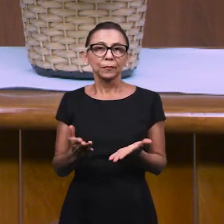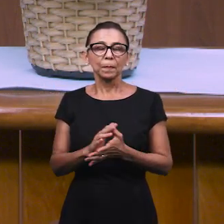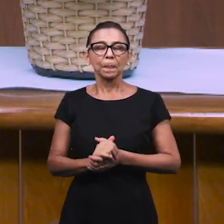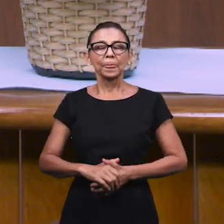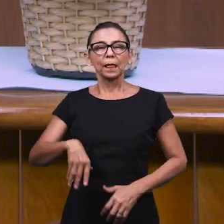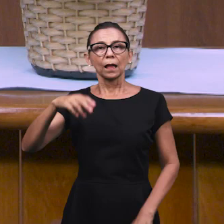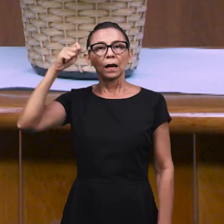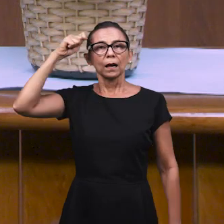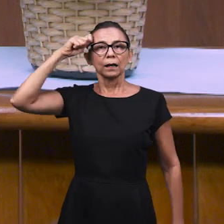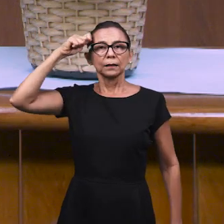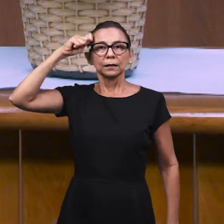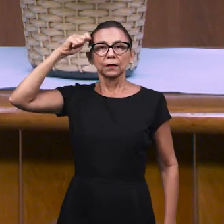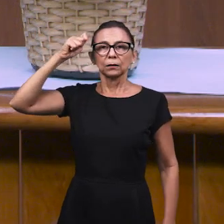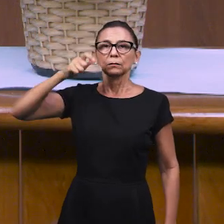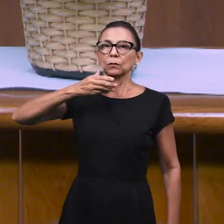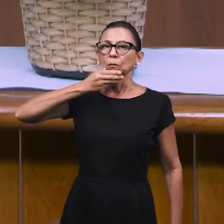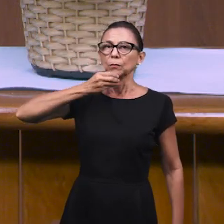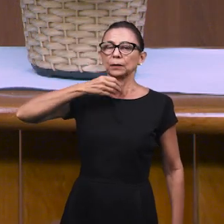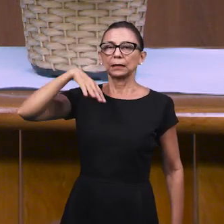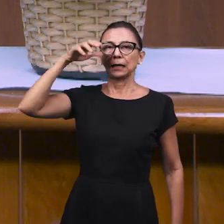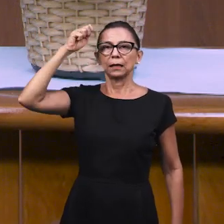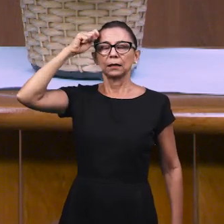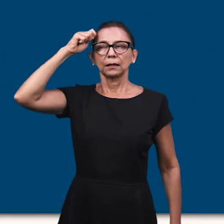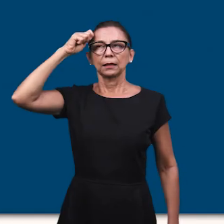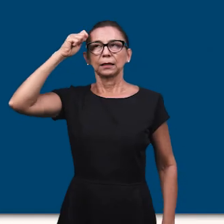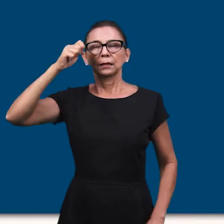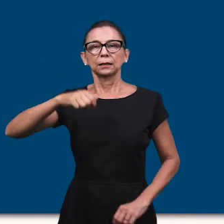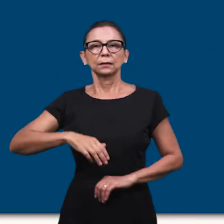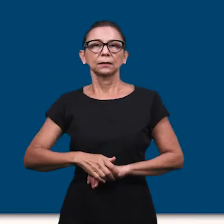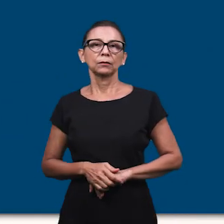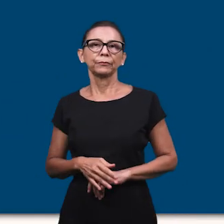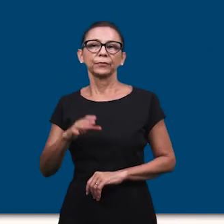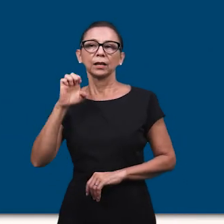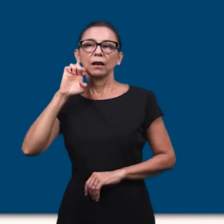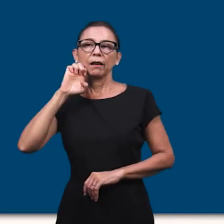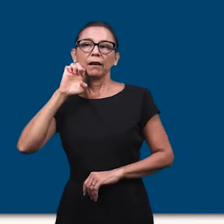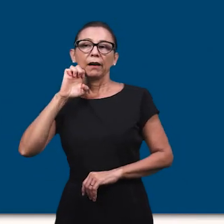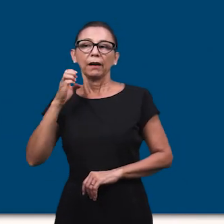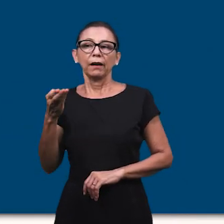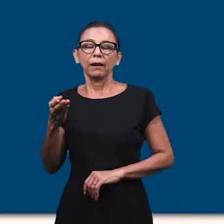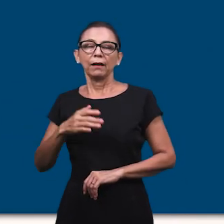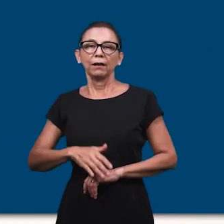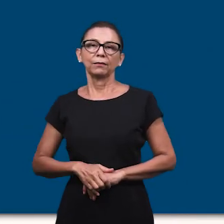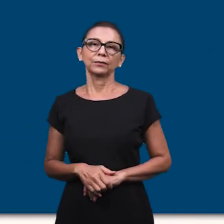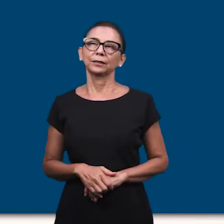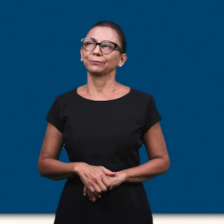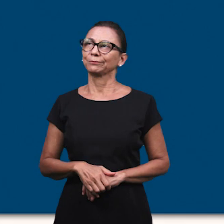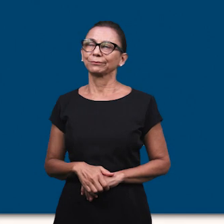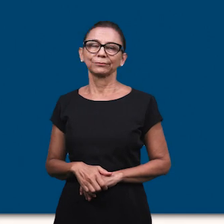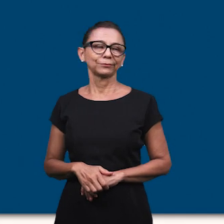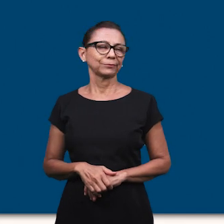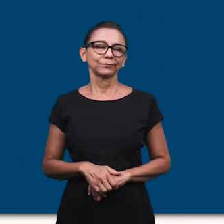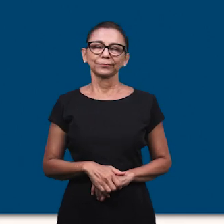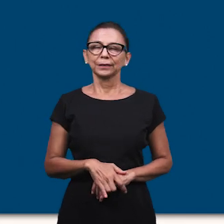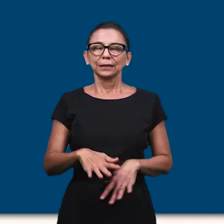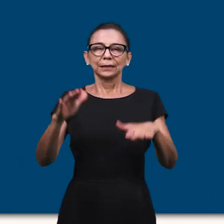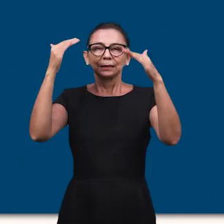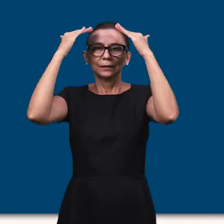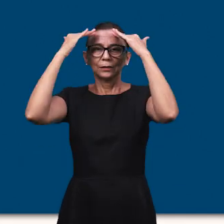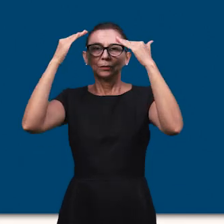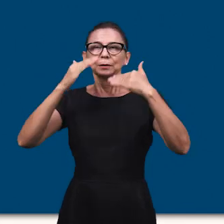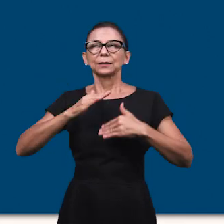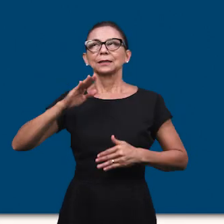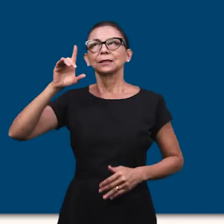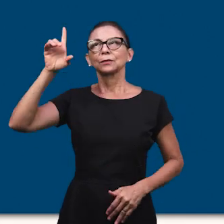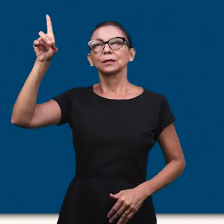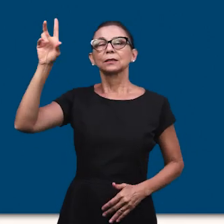uma recomendação, ele fez a escolha de ouvir a voz da serpente e desobedecer aquilo que Deus havia dito. E o